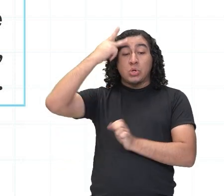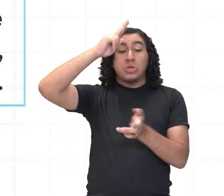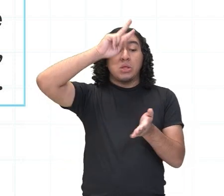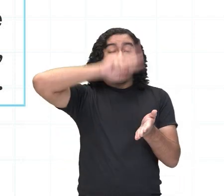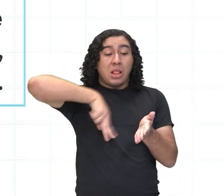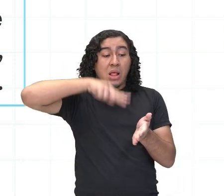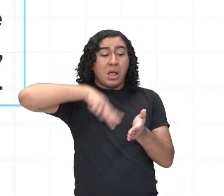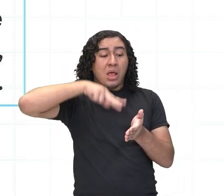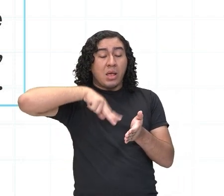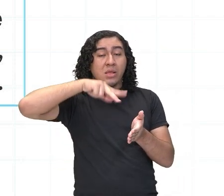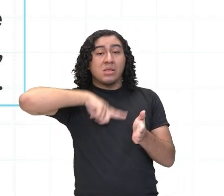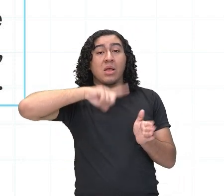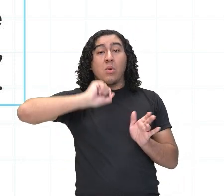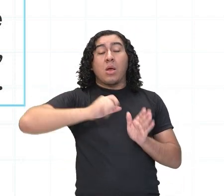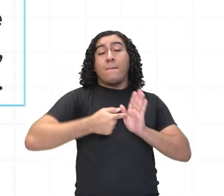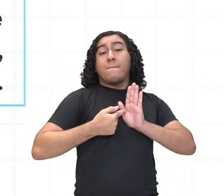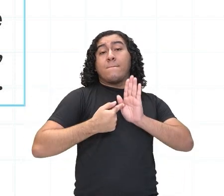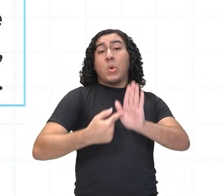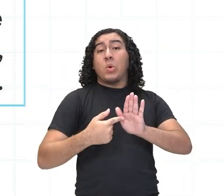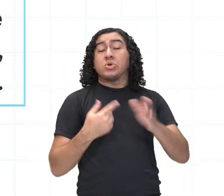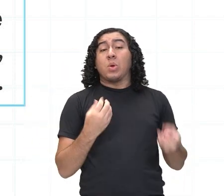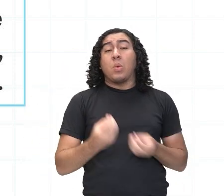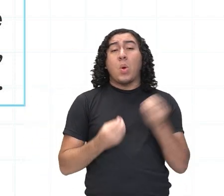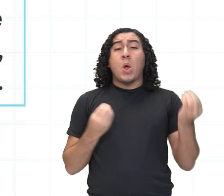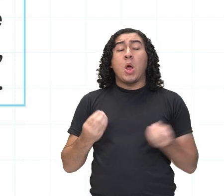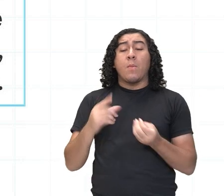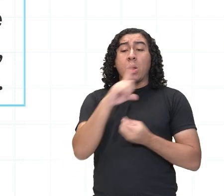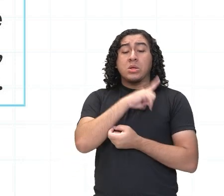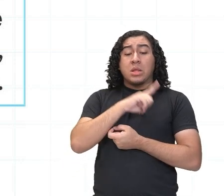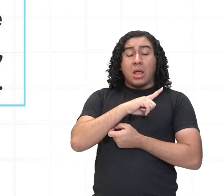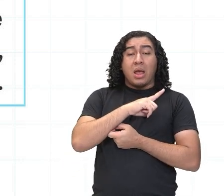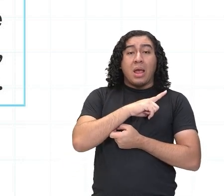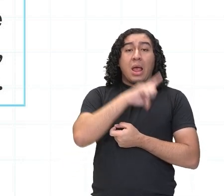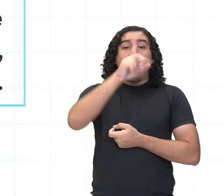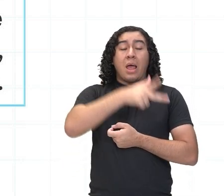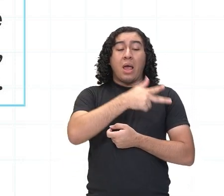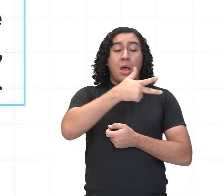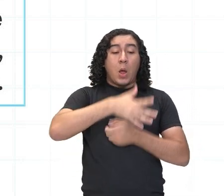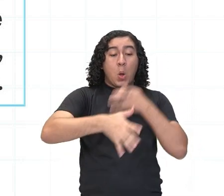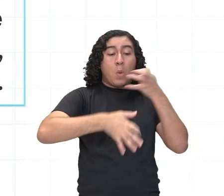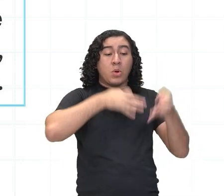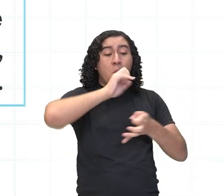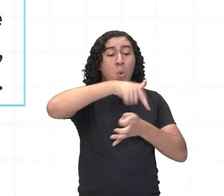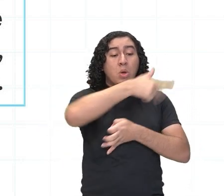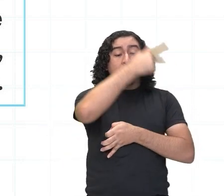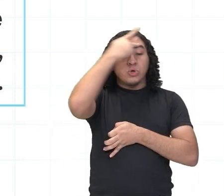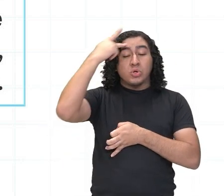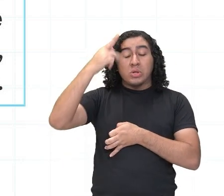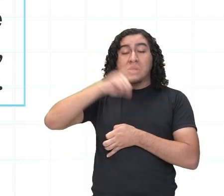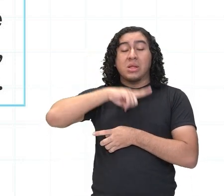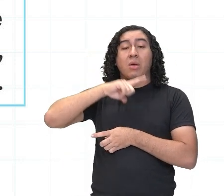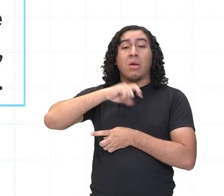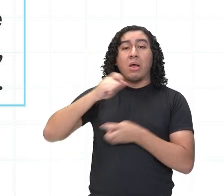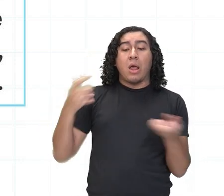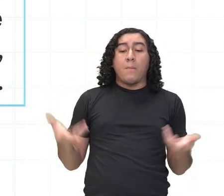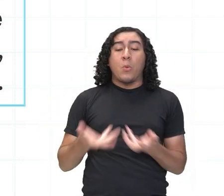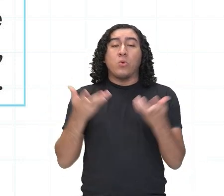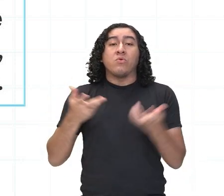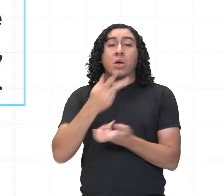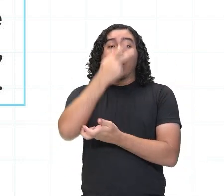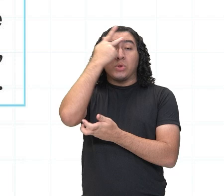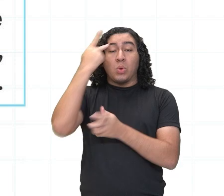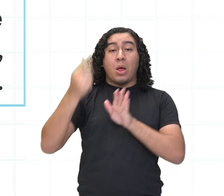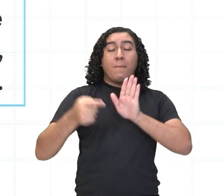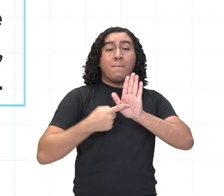meio da inserção de vozes que emergem para convencer o leitor do posicionamento